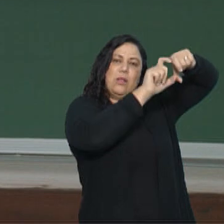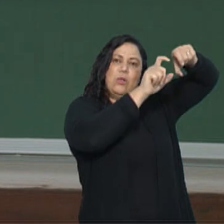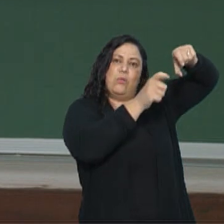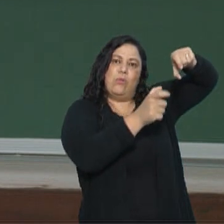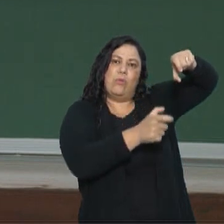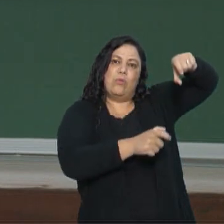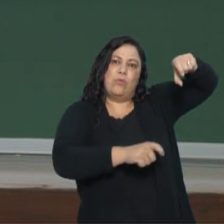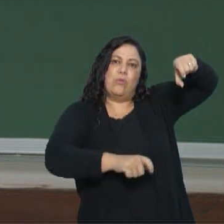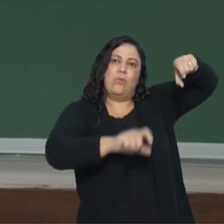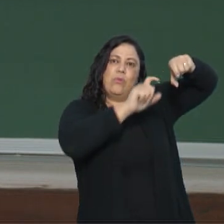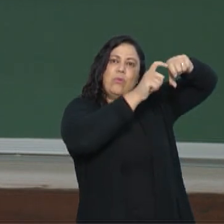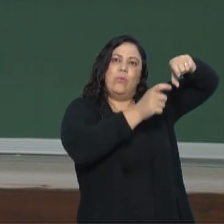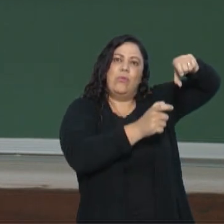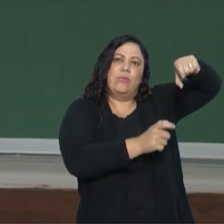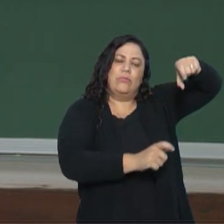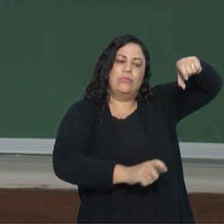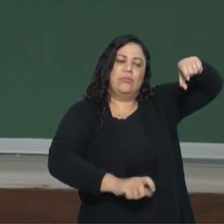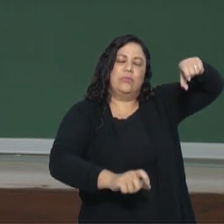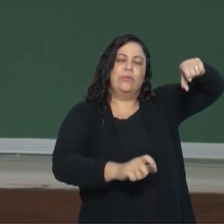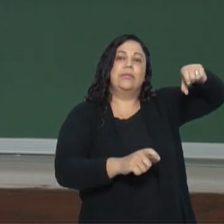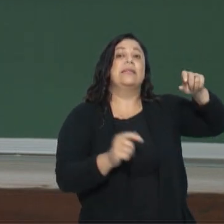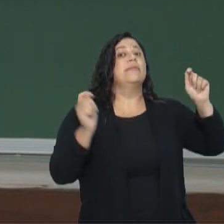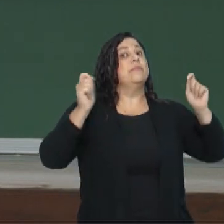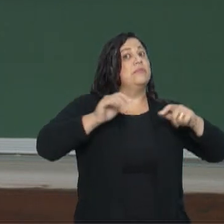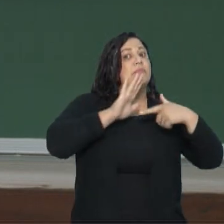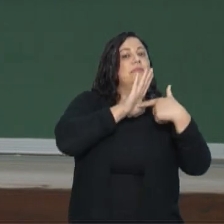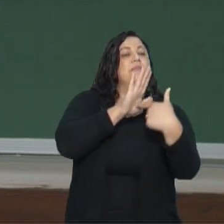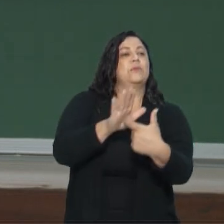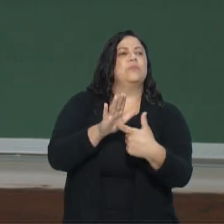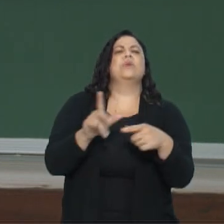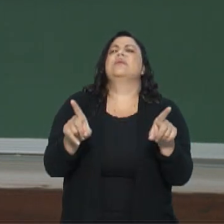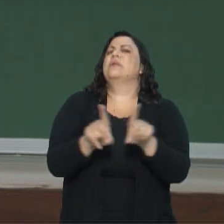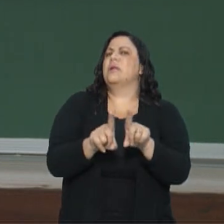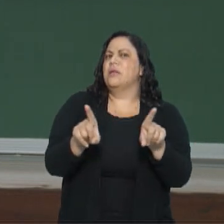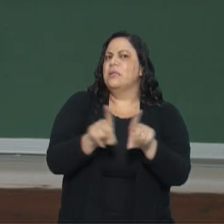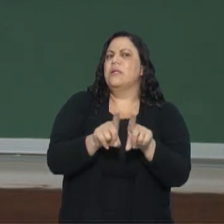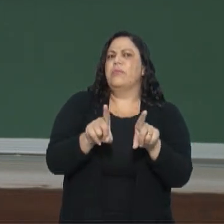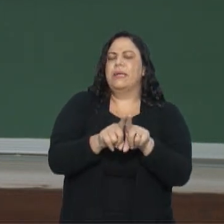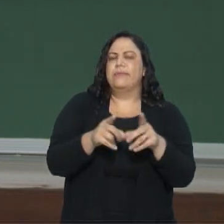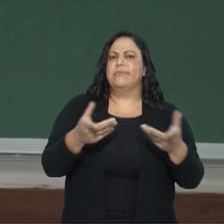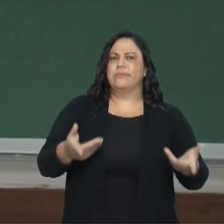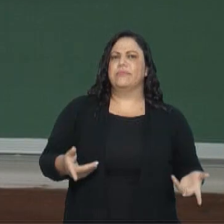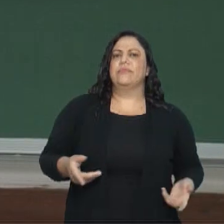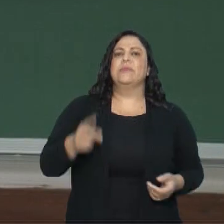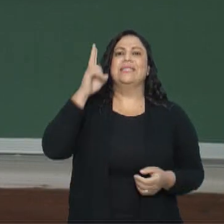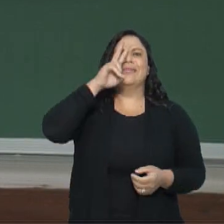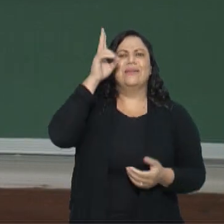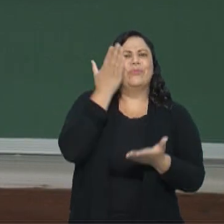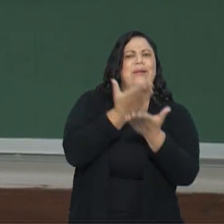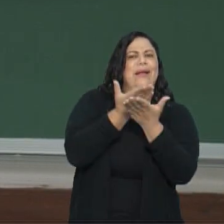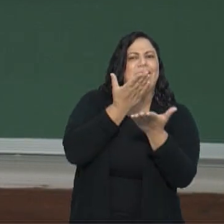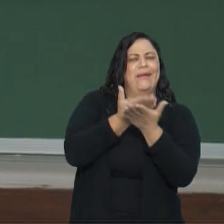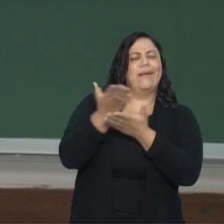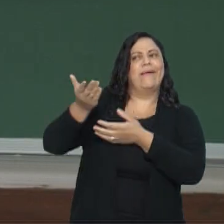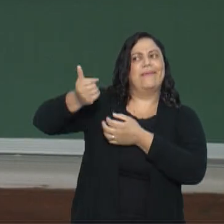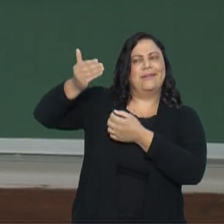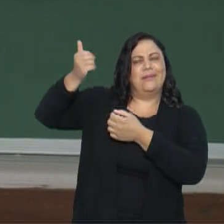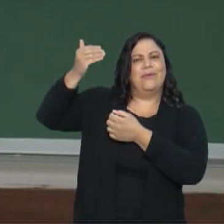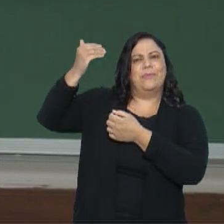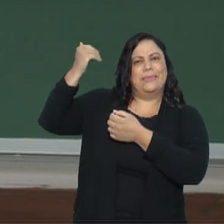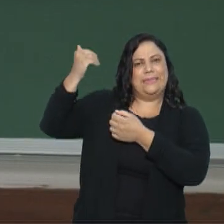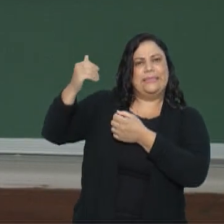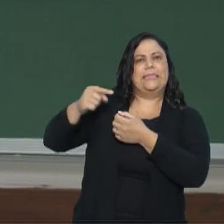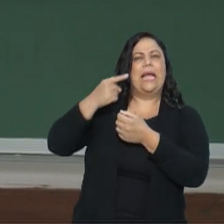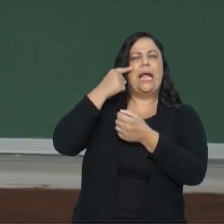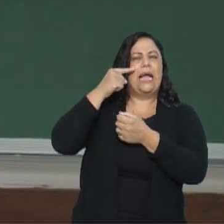vocês lembraram? Isso eu também mostrei para vocês num torso. Lembram numa aula que eu mostrei para vocês num bonequinho? Vamos